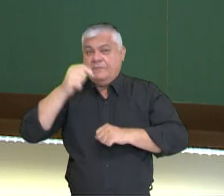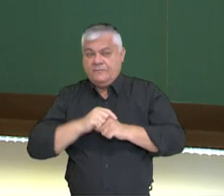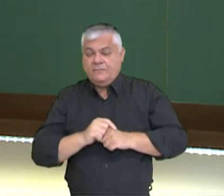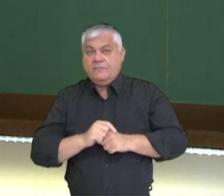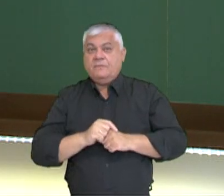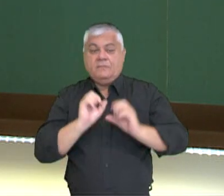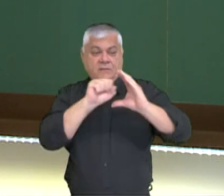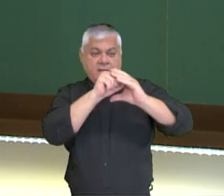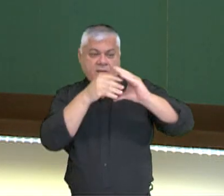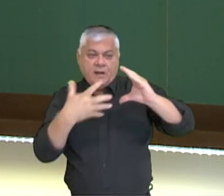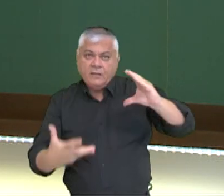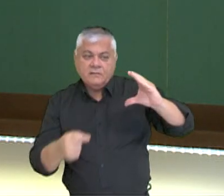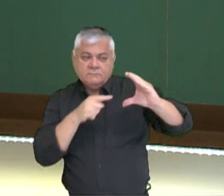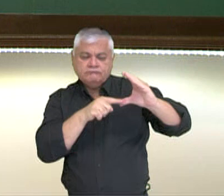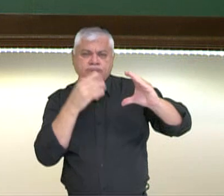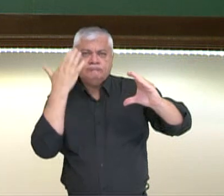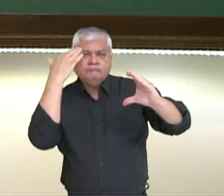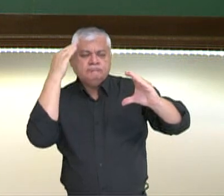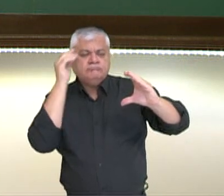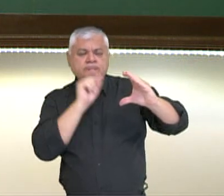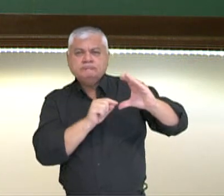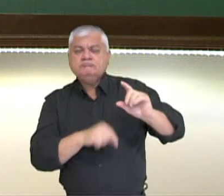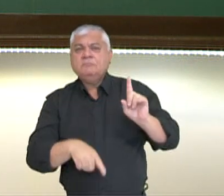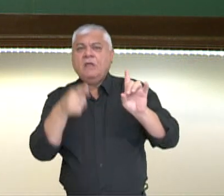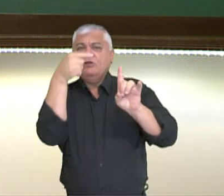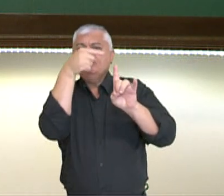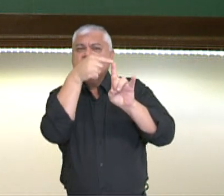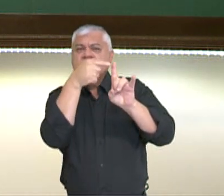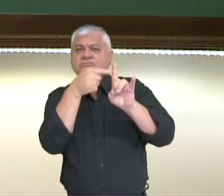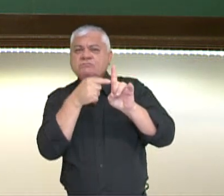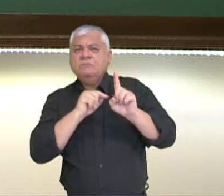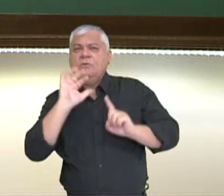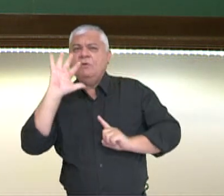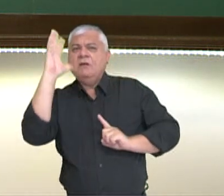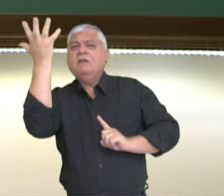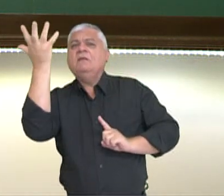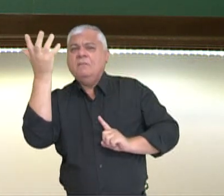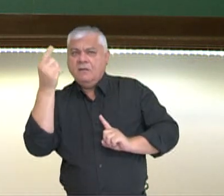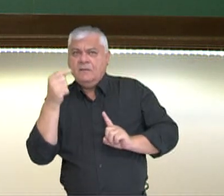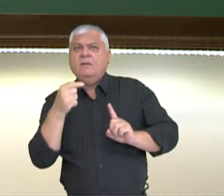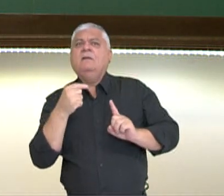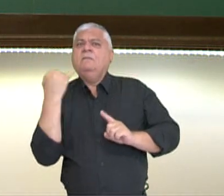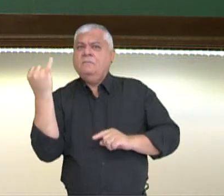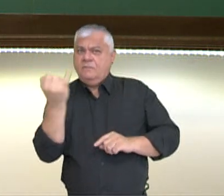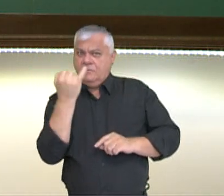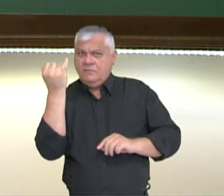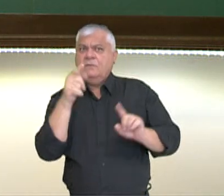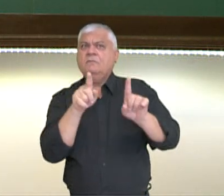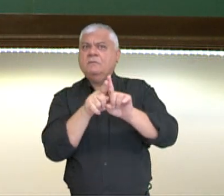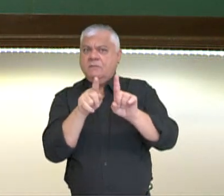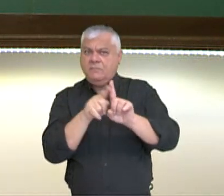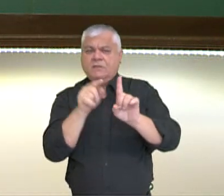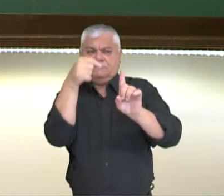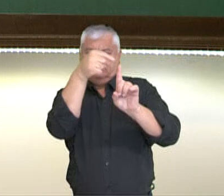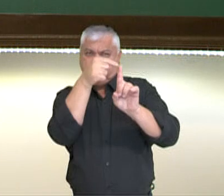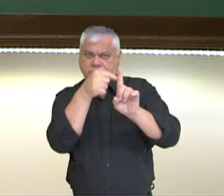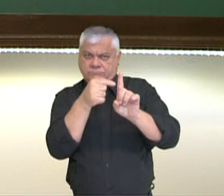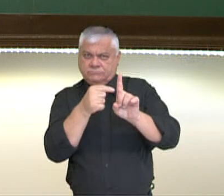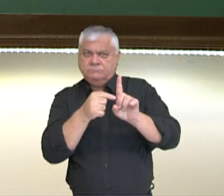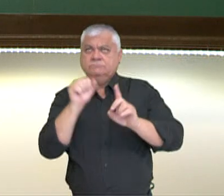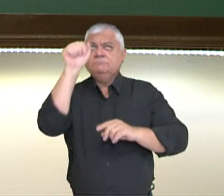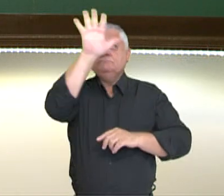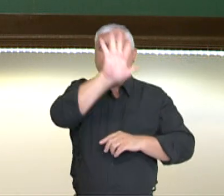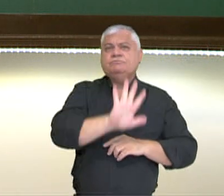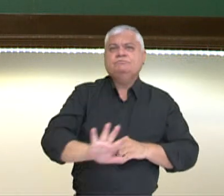características de tempo e clima, os tipos climáticos brasileiros, a importância também desses tipos climáticos do